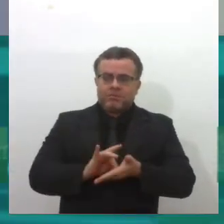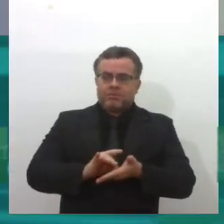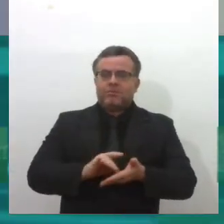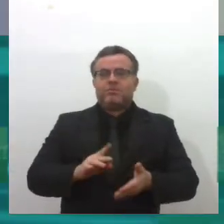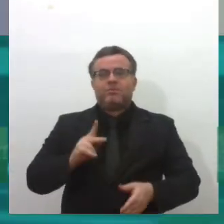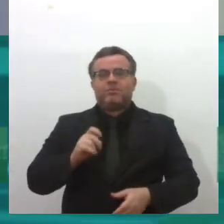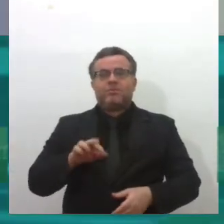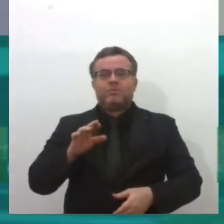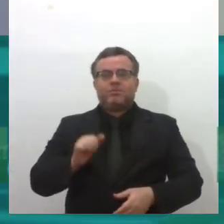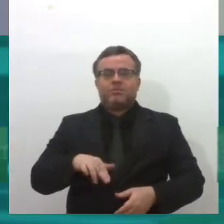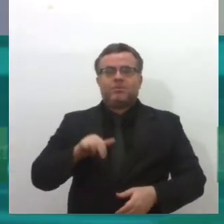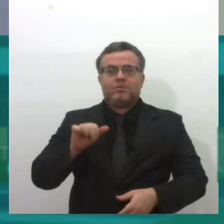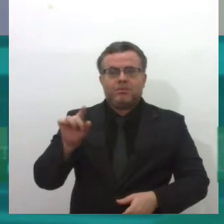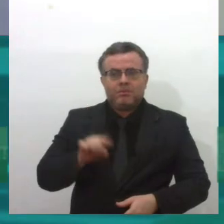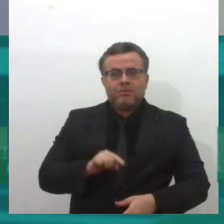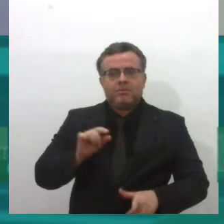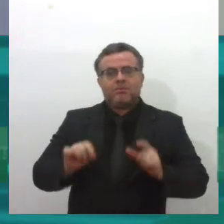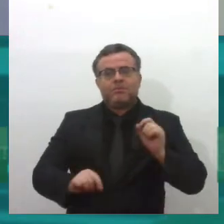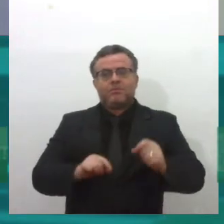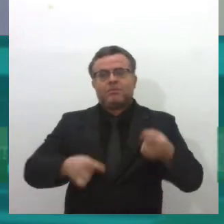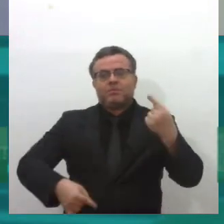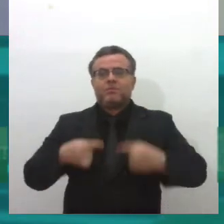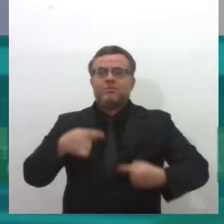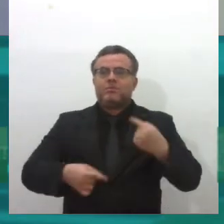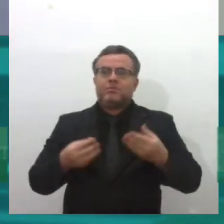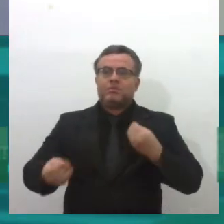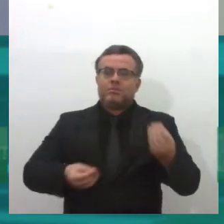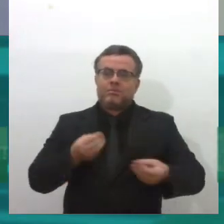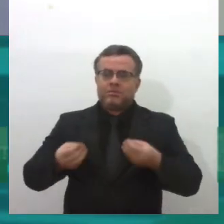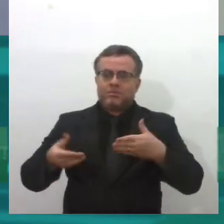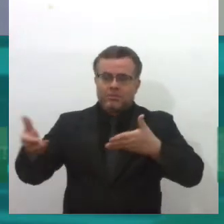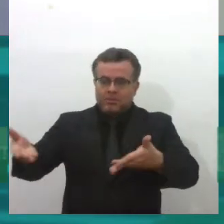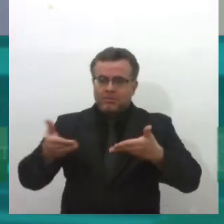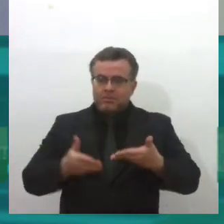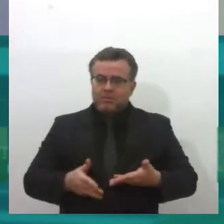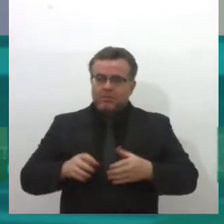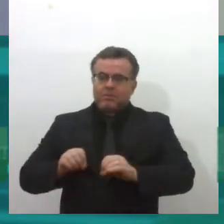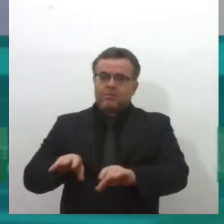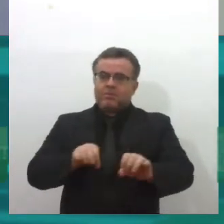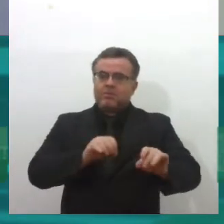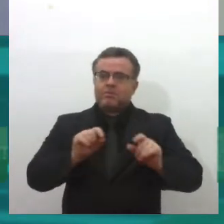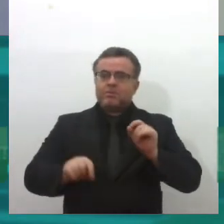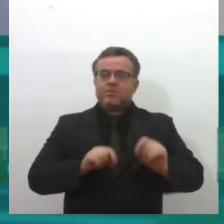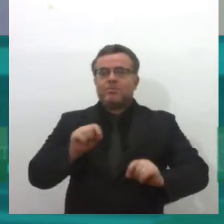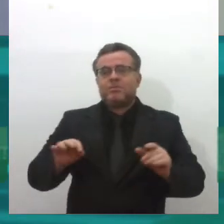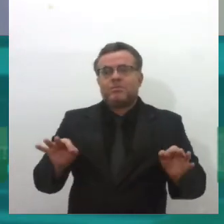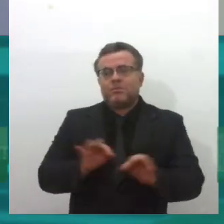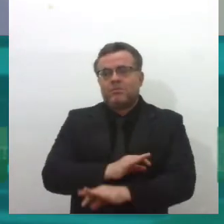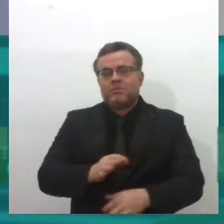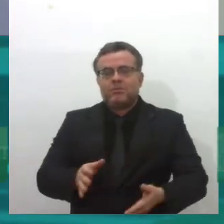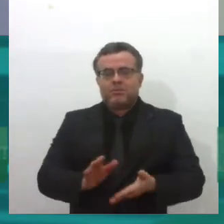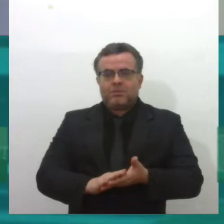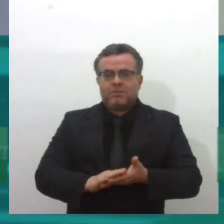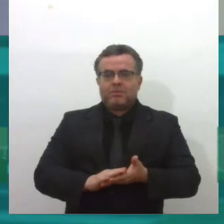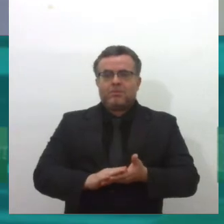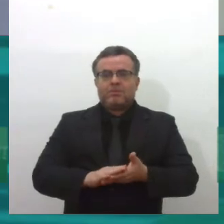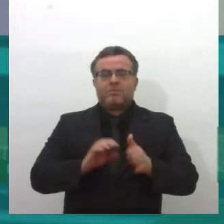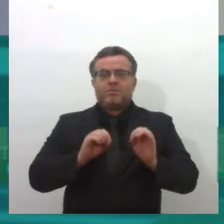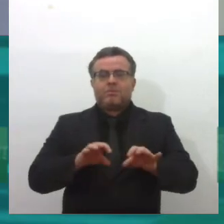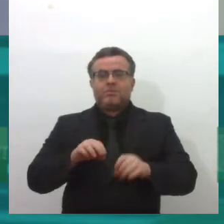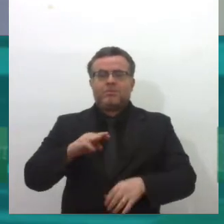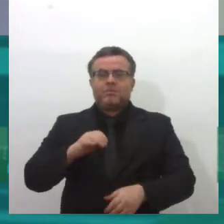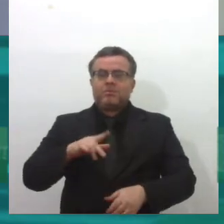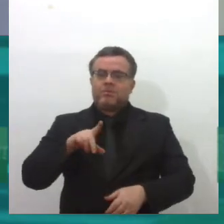pessoal discutiu muito isso, e aí convidou os alunos do ensino médio para fazerem